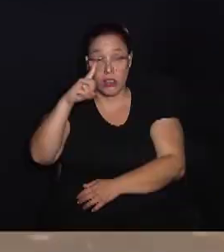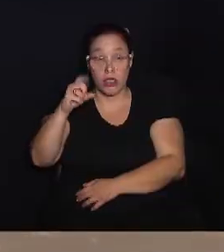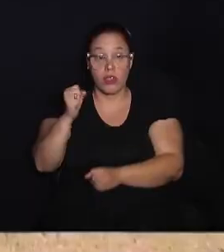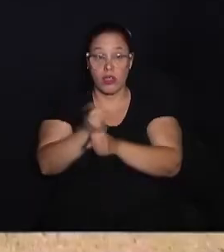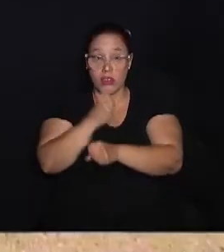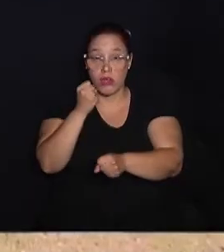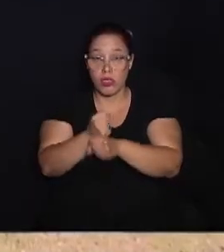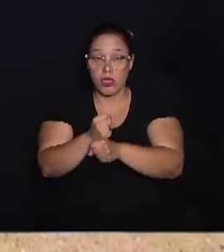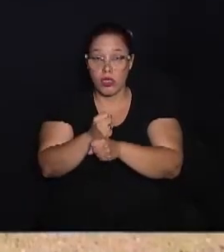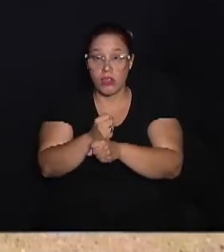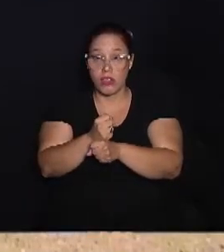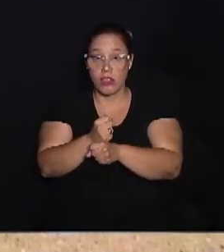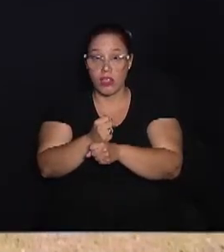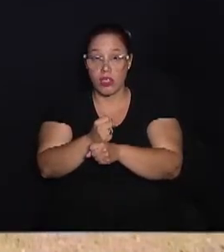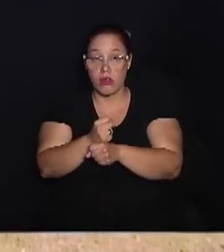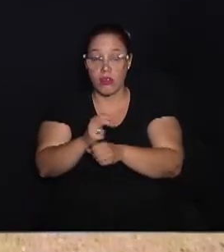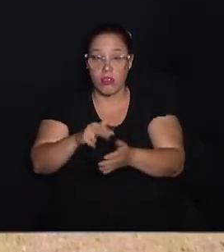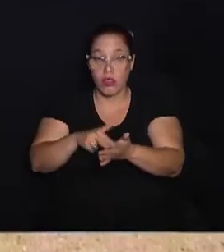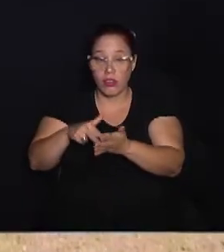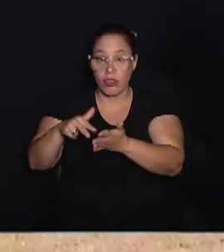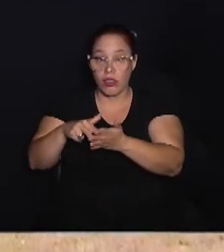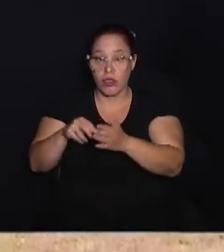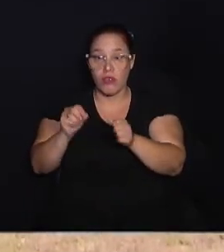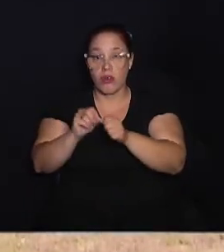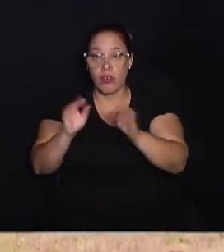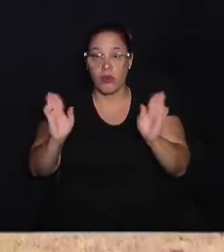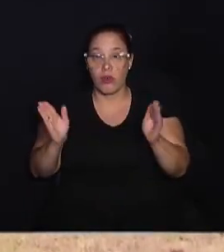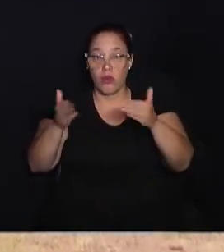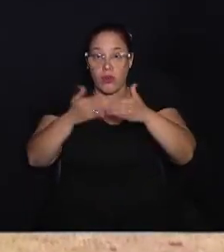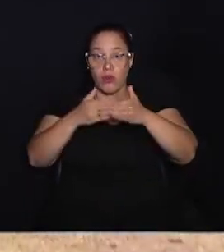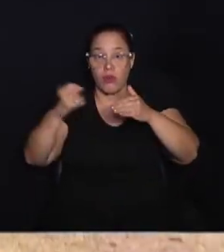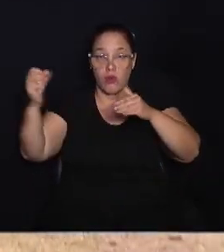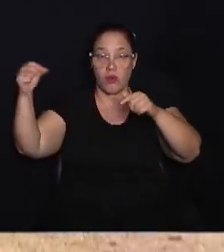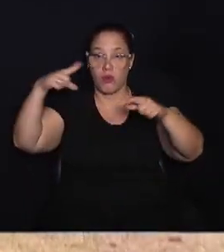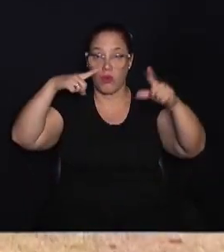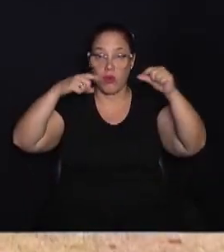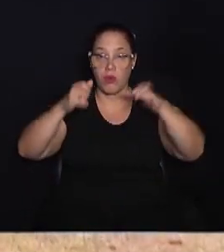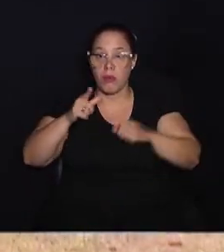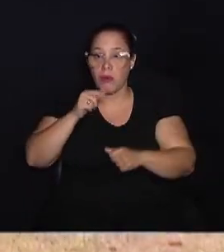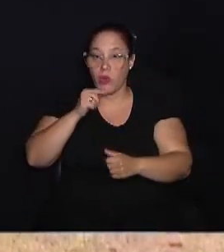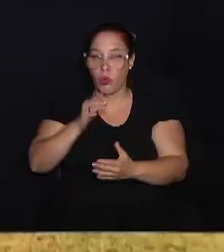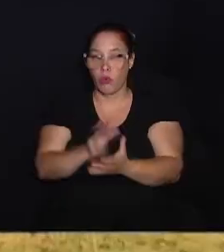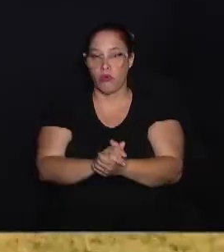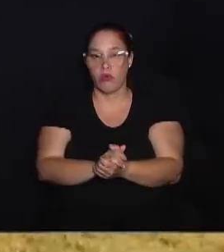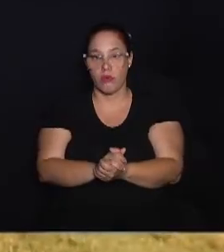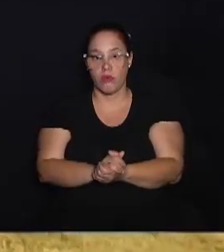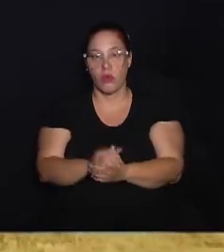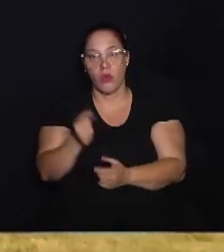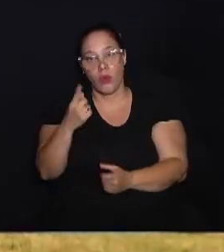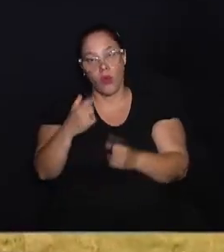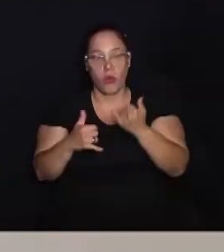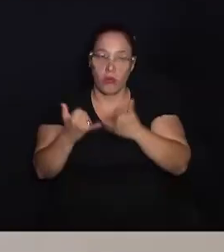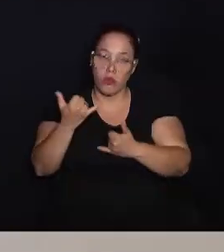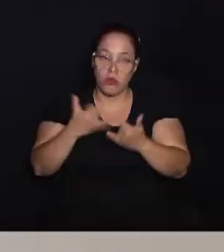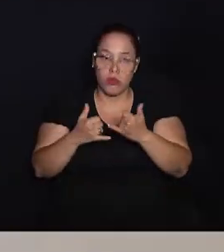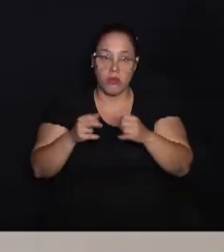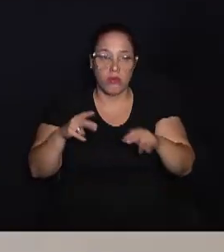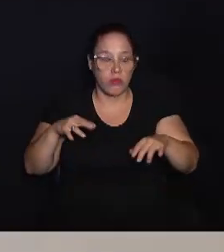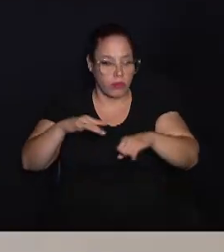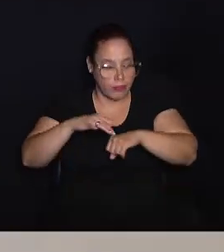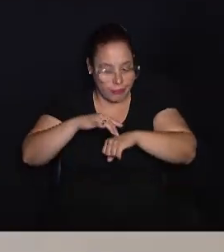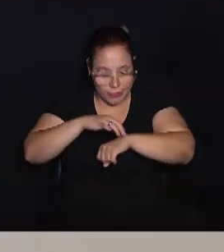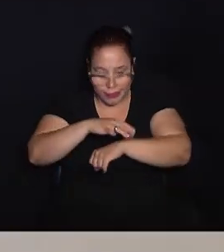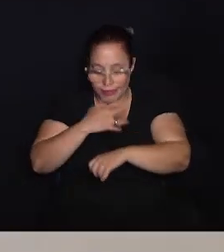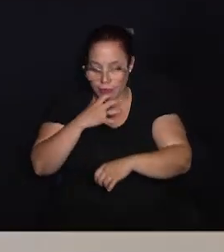incrível que pareça Faz 15 dias que começou as obras e já tem alguns brinquedos instalados mas falta ainda o alambrada a iluminação falta o bebedouro e Mas já